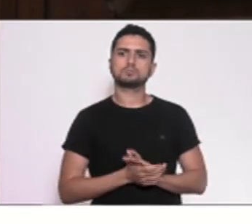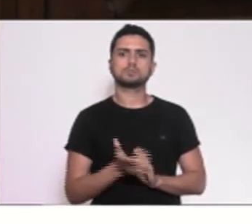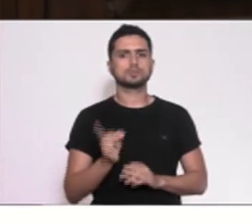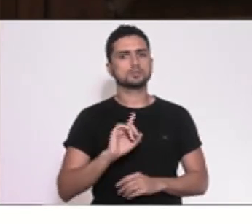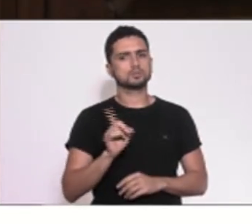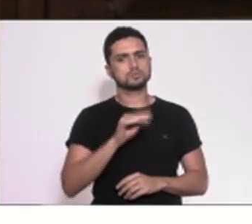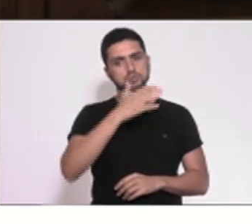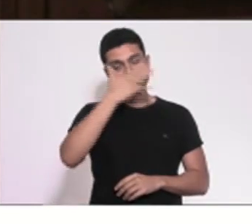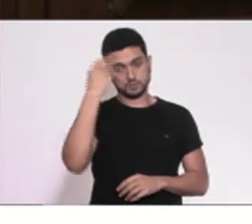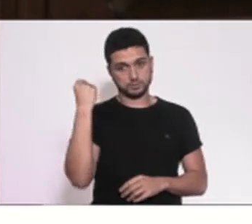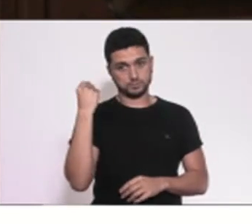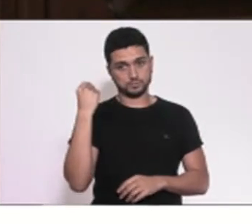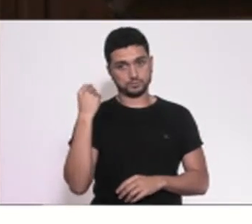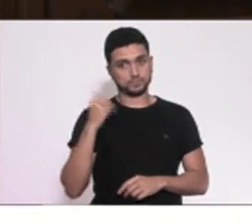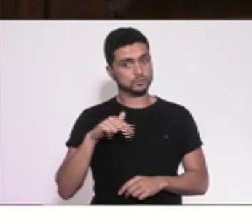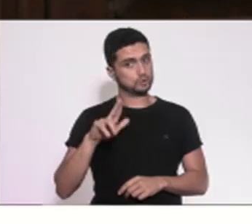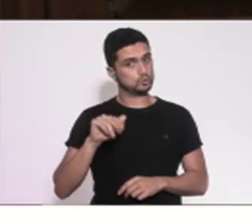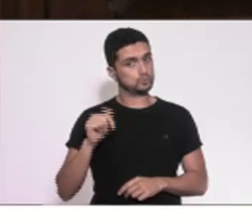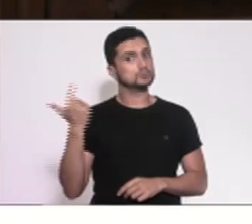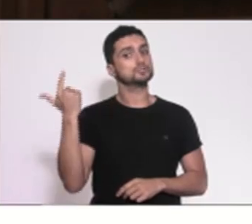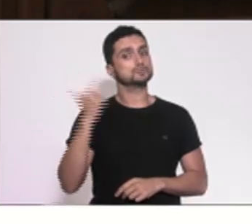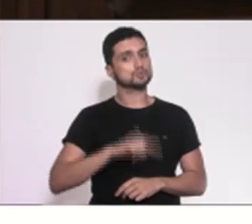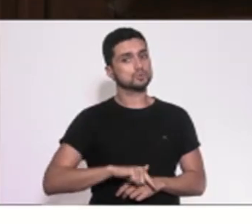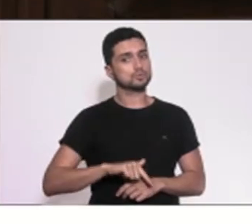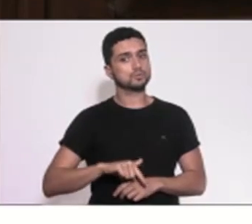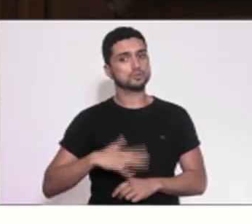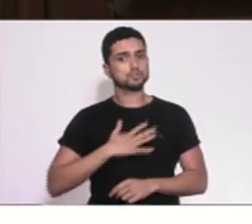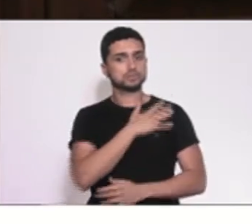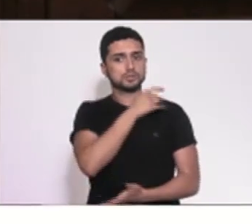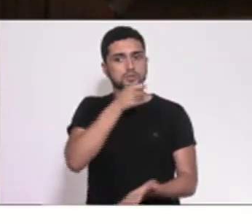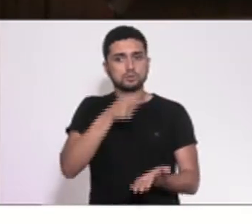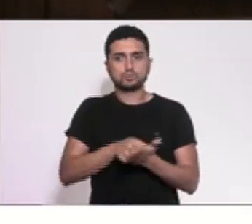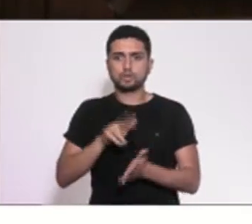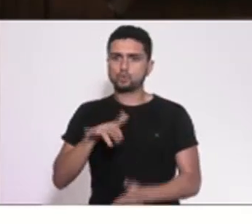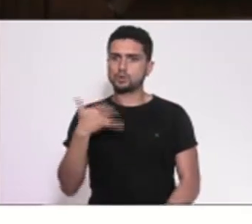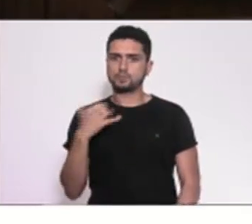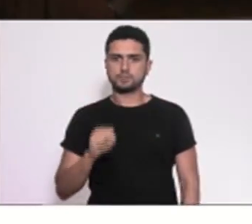esquecer e para que não se repita ditadura nunca mais. Muito obrigada.